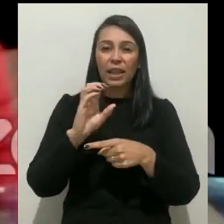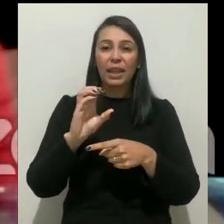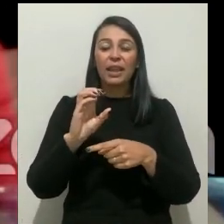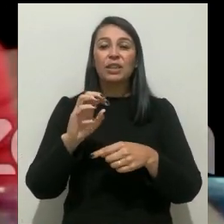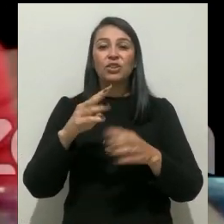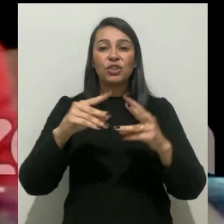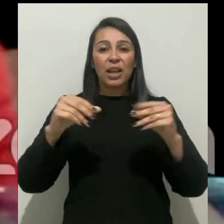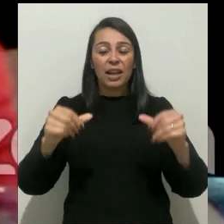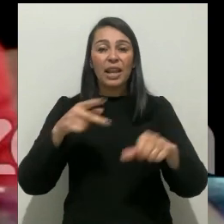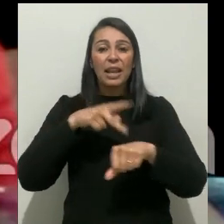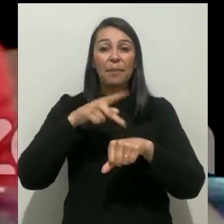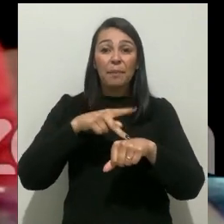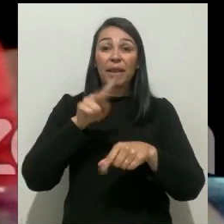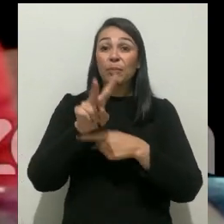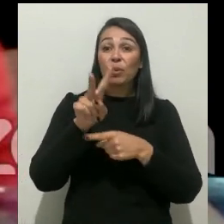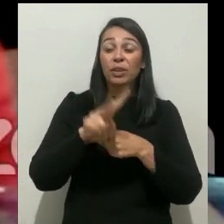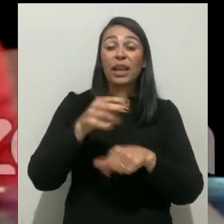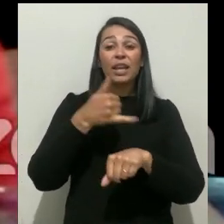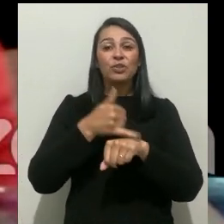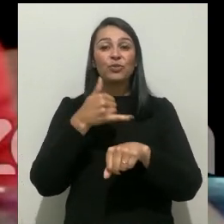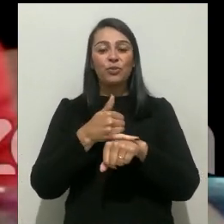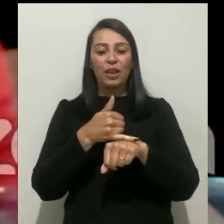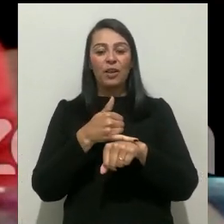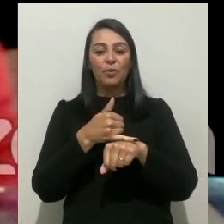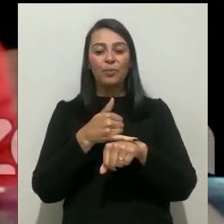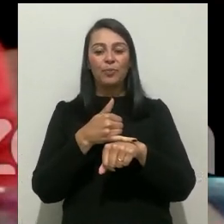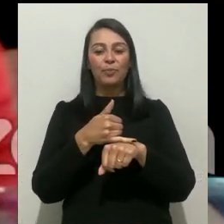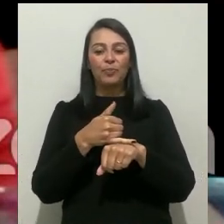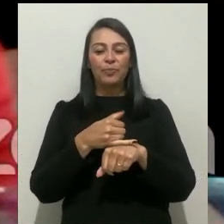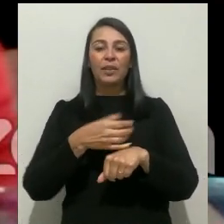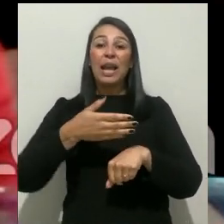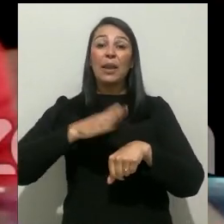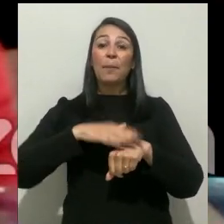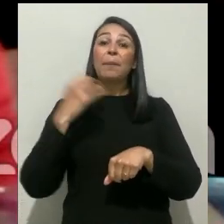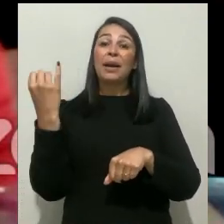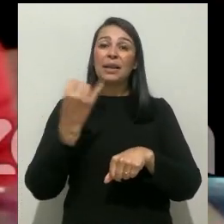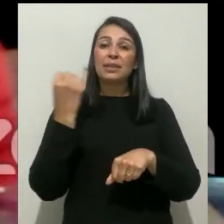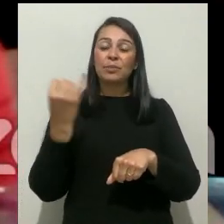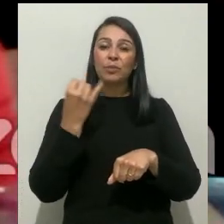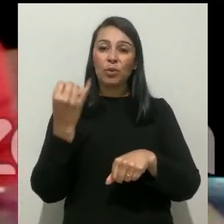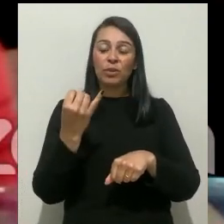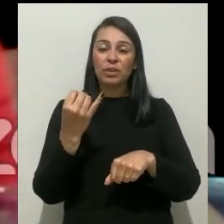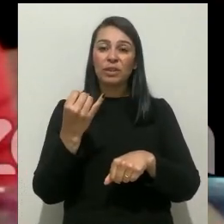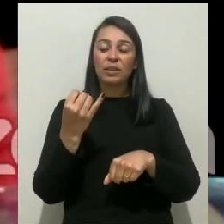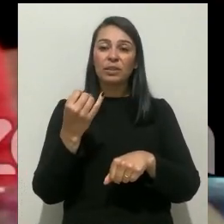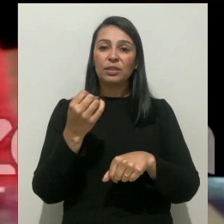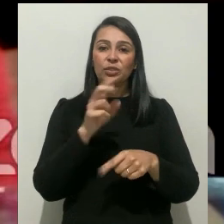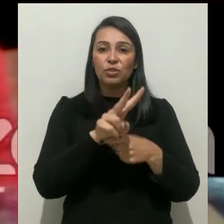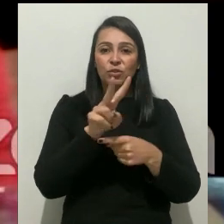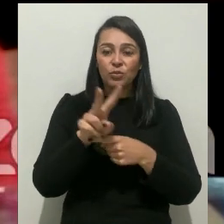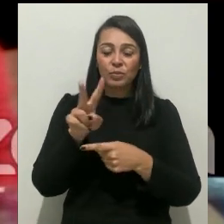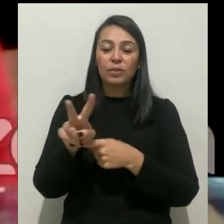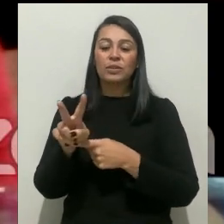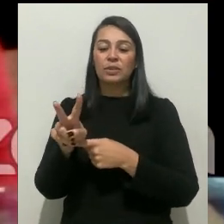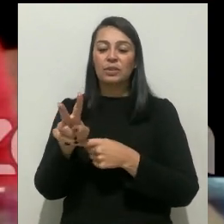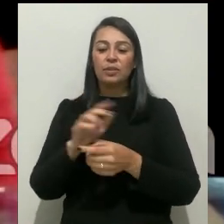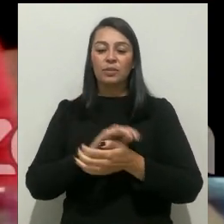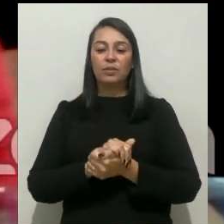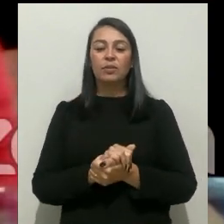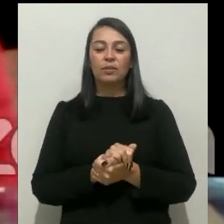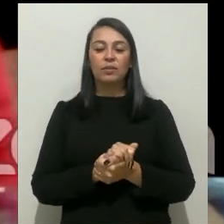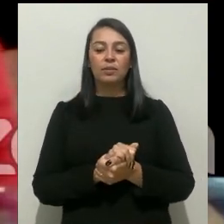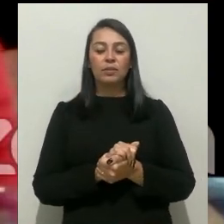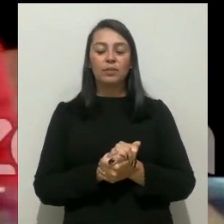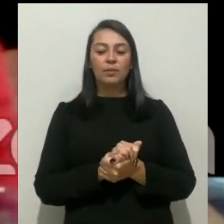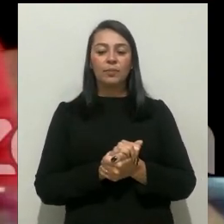pedra, protege o ferro. Então, ele pensou que o concreto armado era o elemento mais importante de manutenção eterna desse. Isso não era para durar